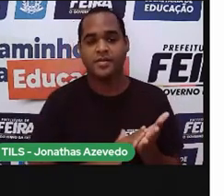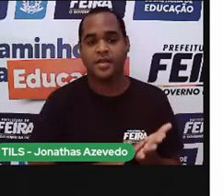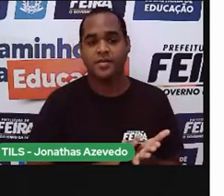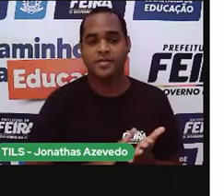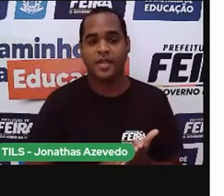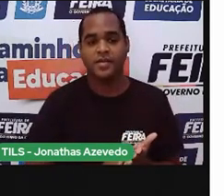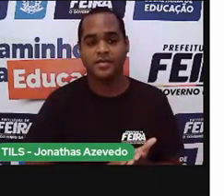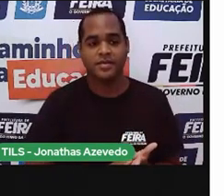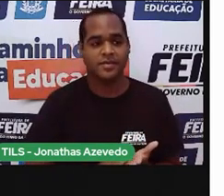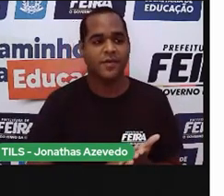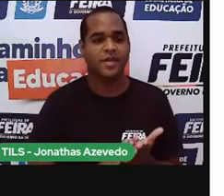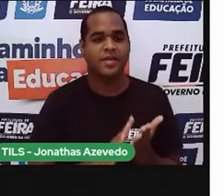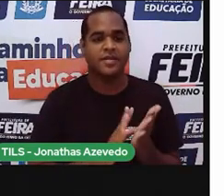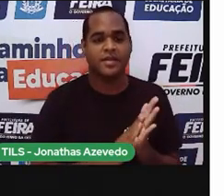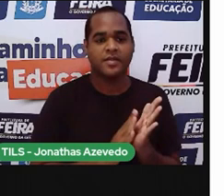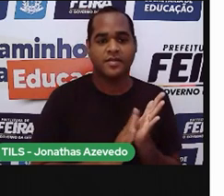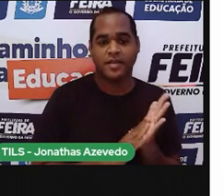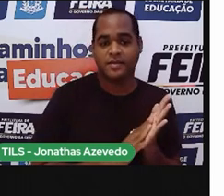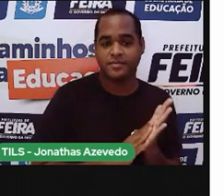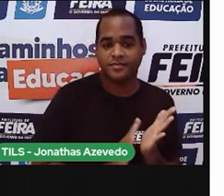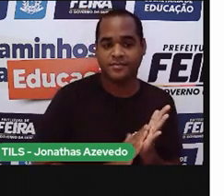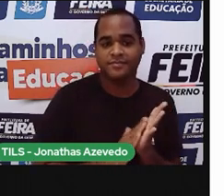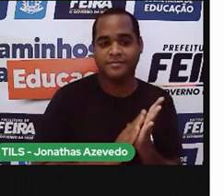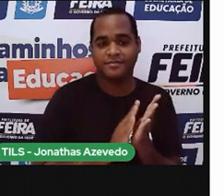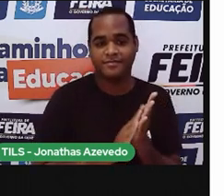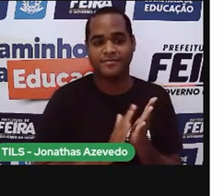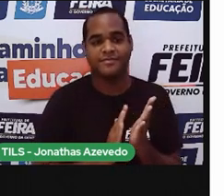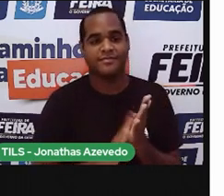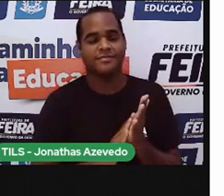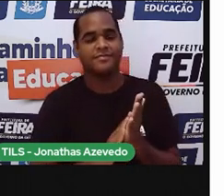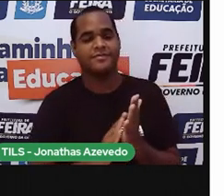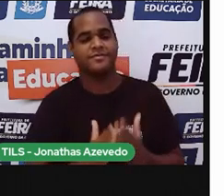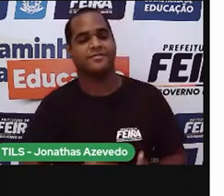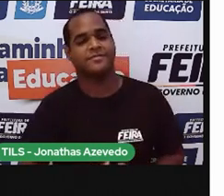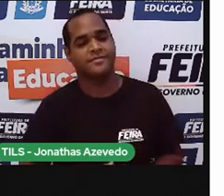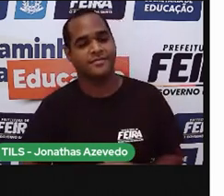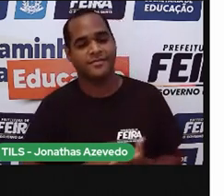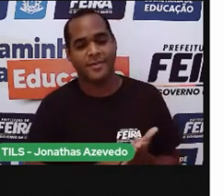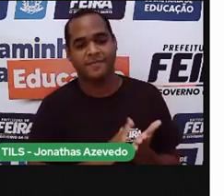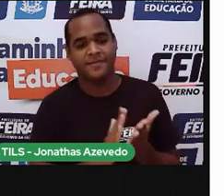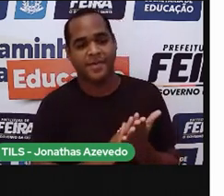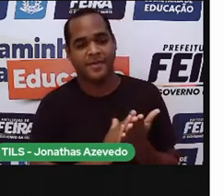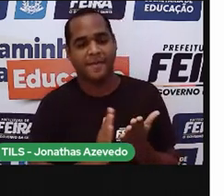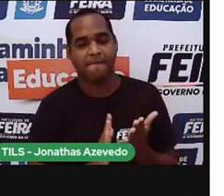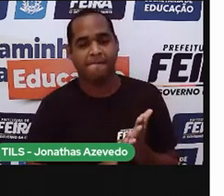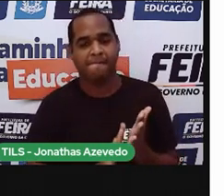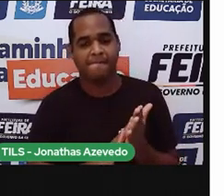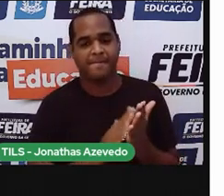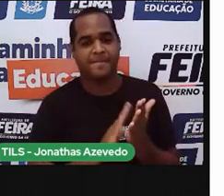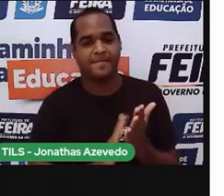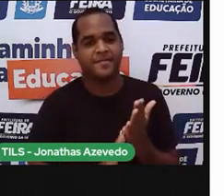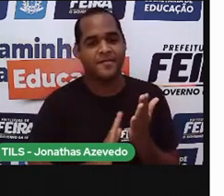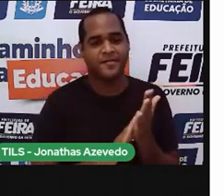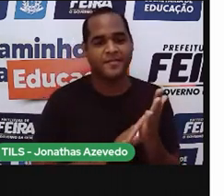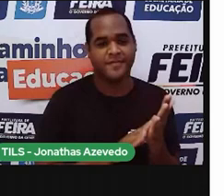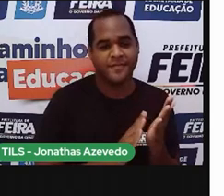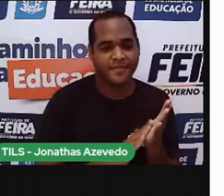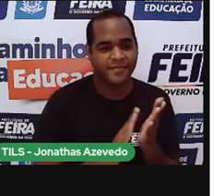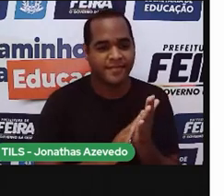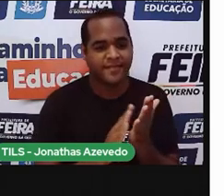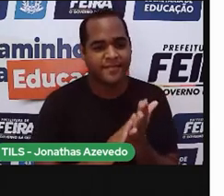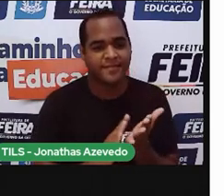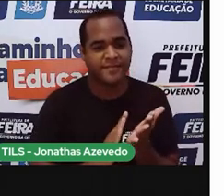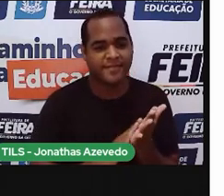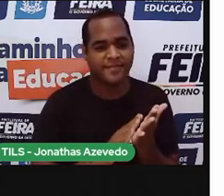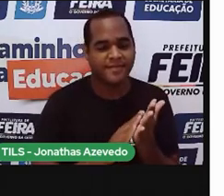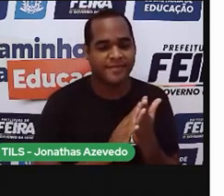teco, teco, teco, teleco, teco, teco, teco, teleco, teco,